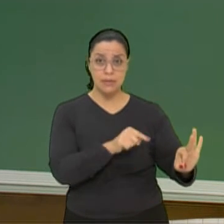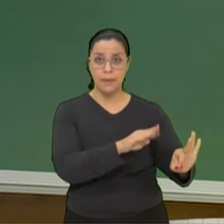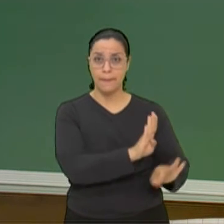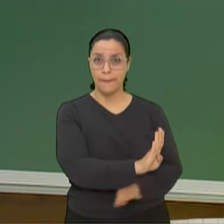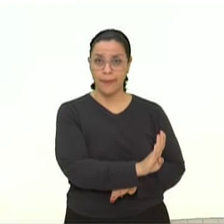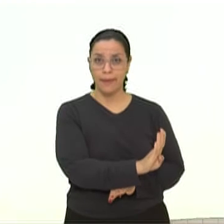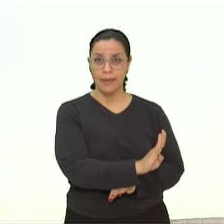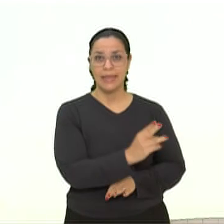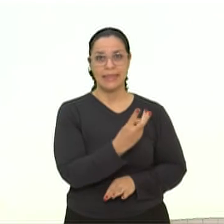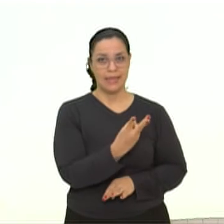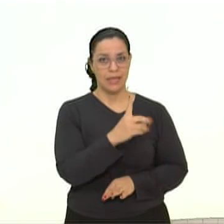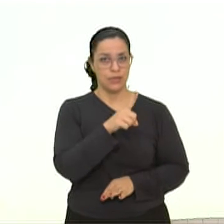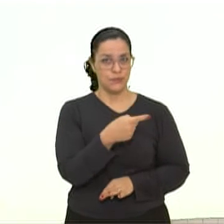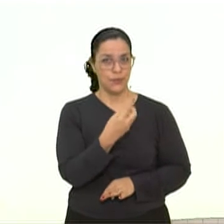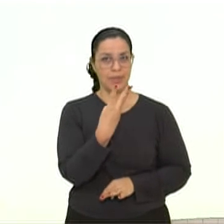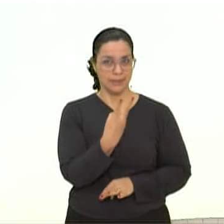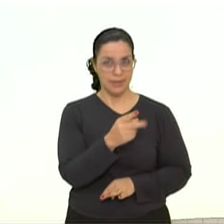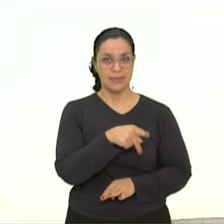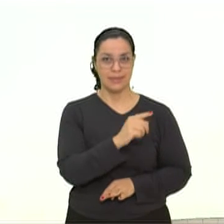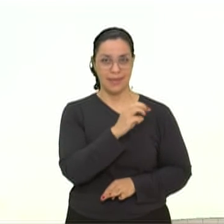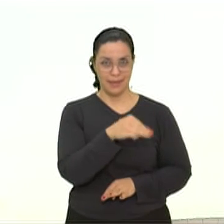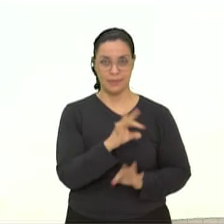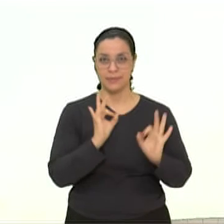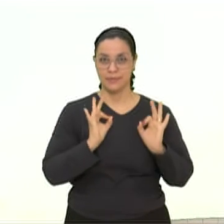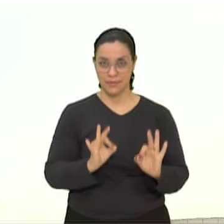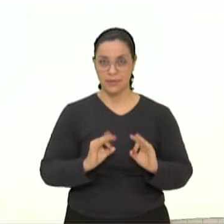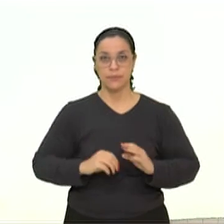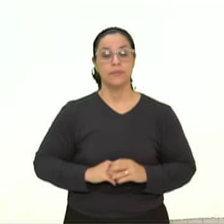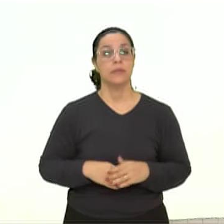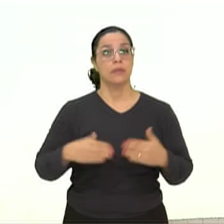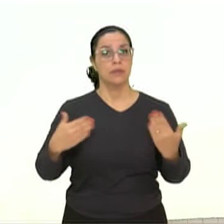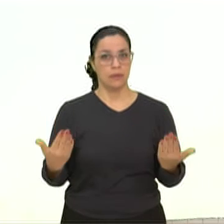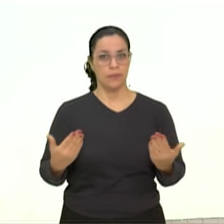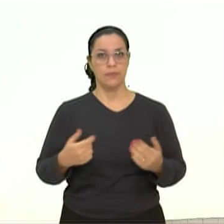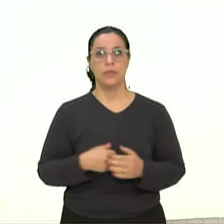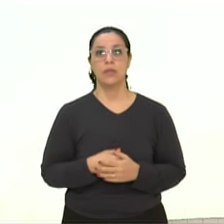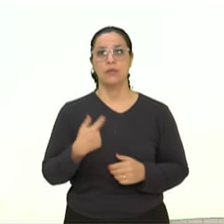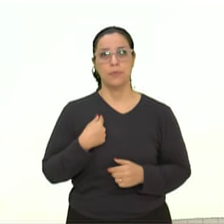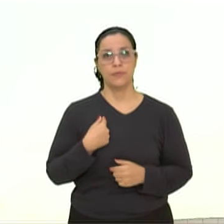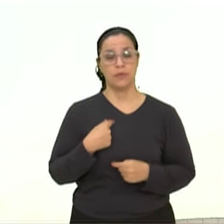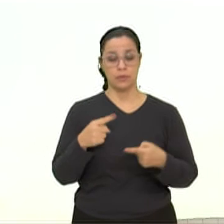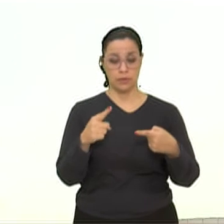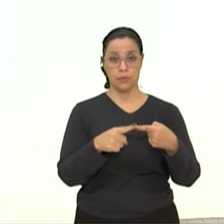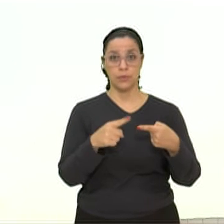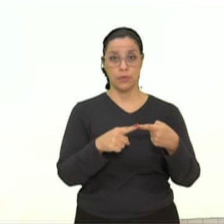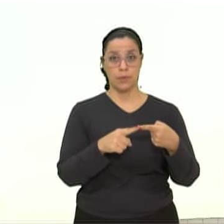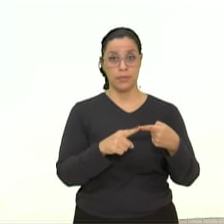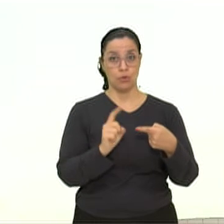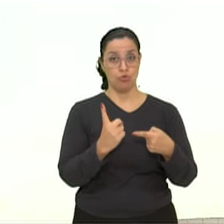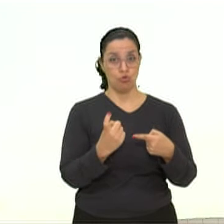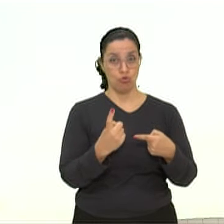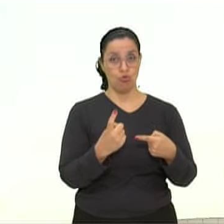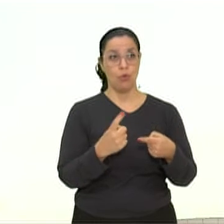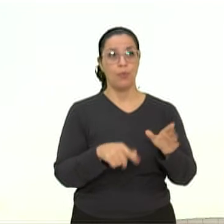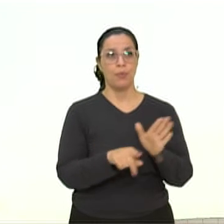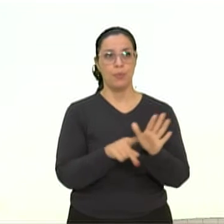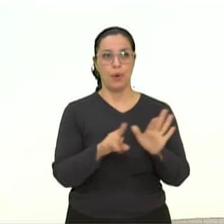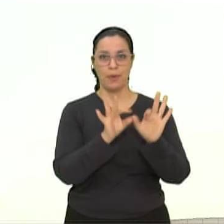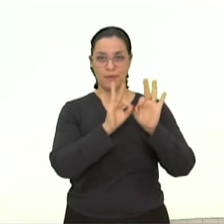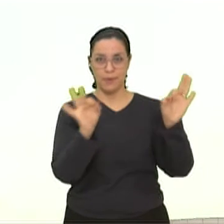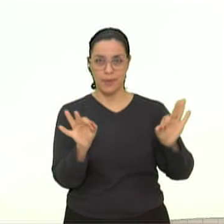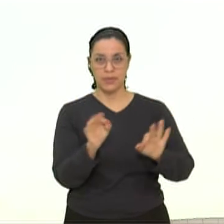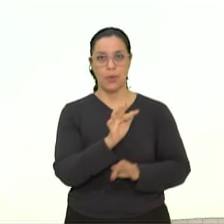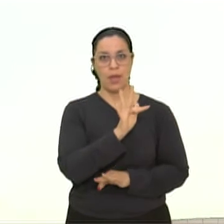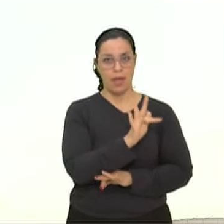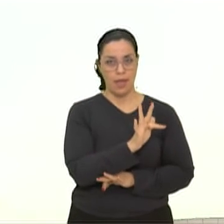B? São 3,3 quilômetros, ok? E aí, do item A, nós temos que a lei de formação da primeira